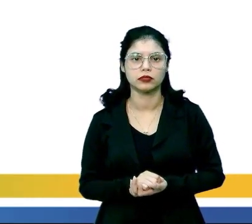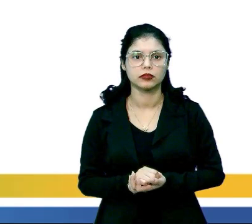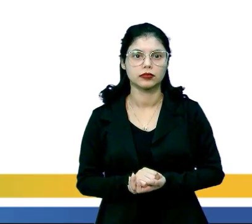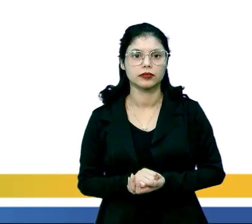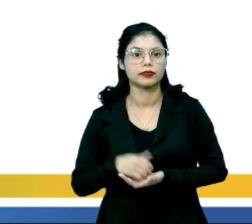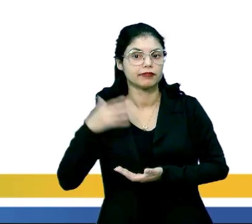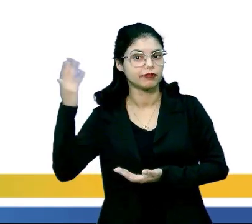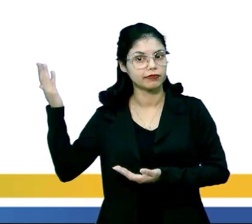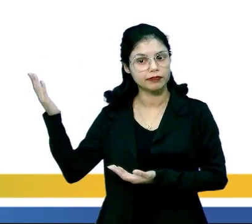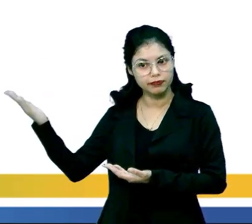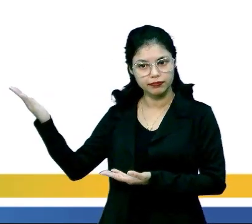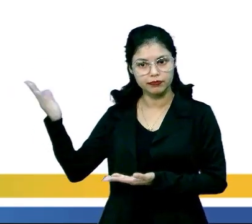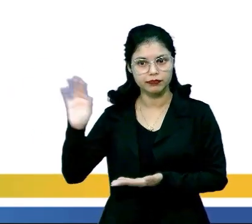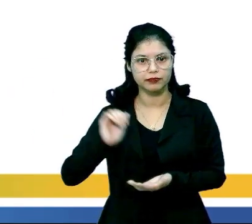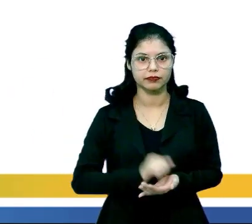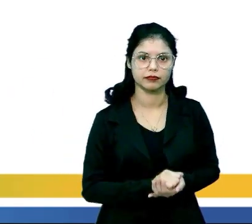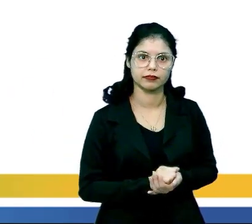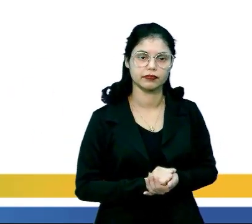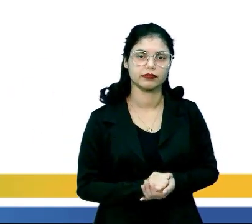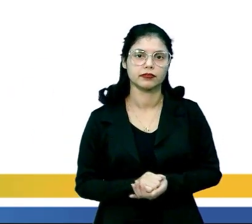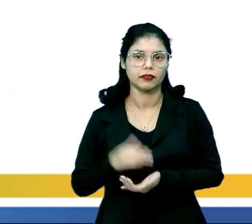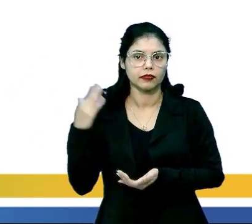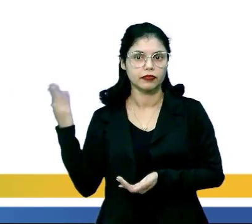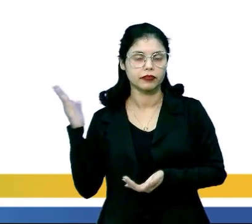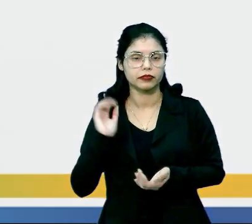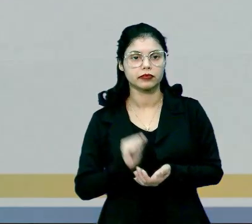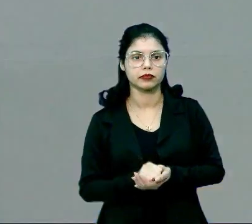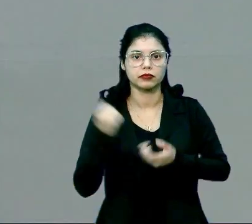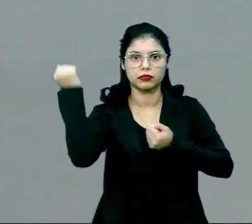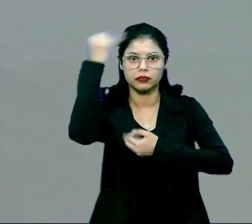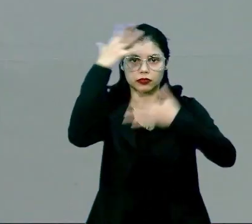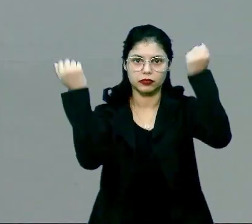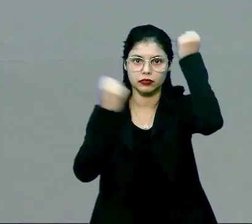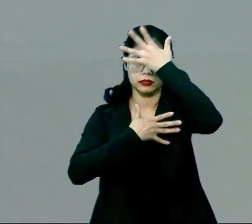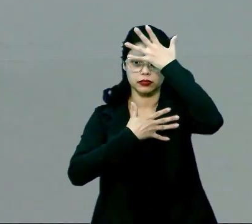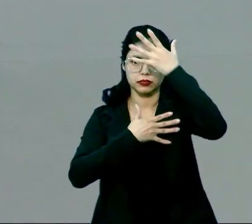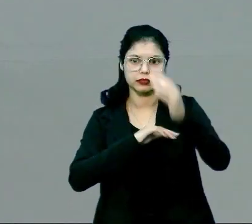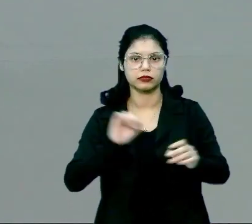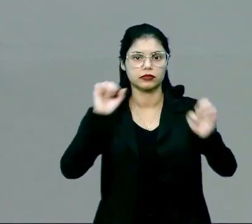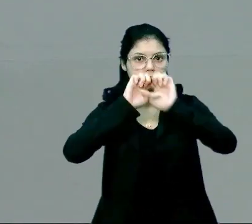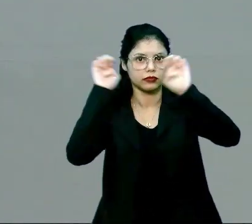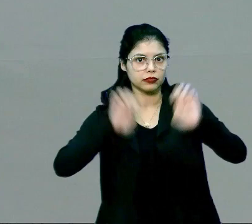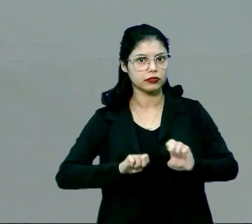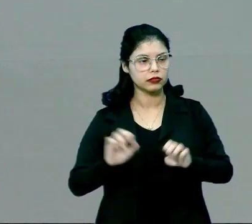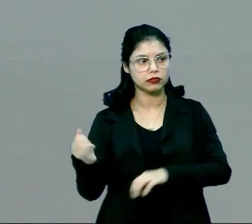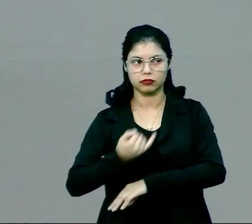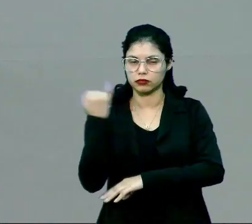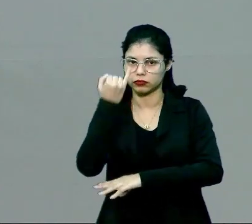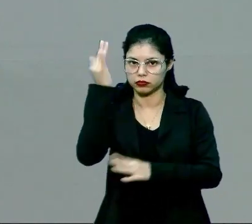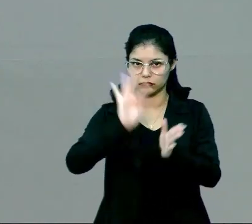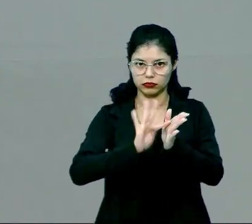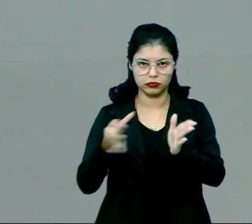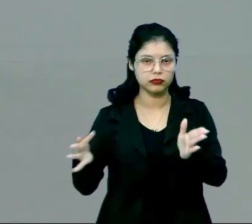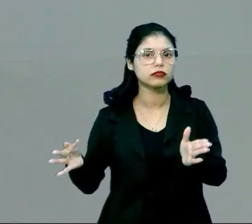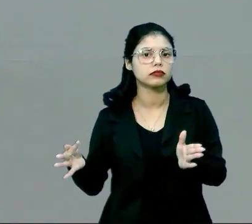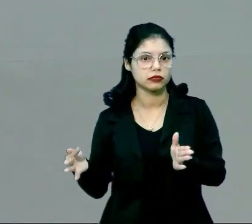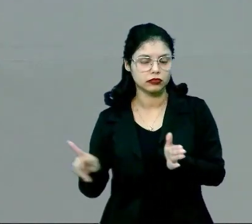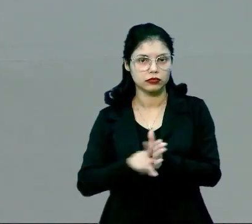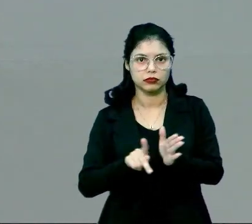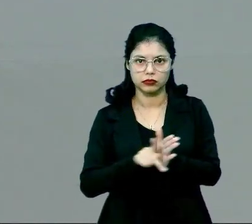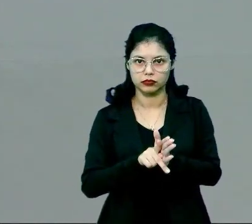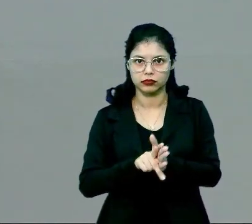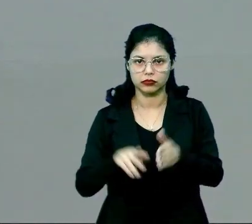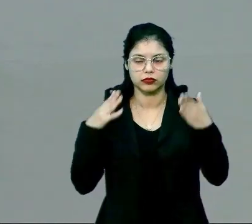E olha só esse esquema. Pessoal, isso aí é um neurônio. Ele é uma estrutura funcional, do